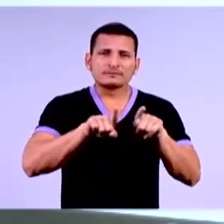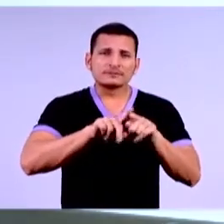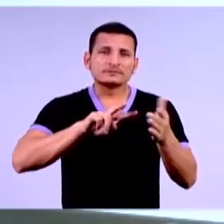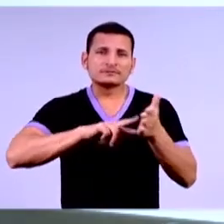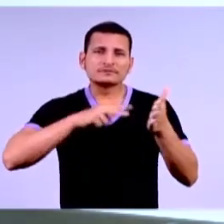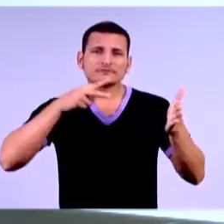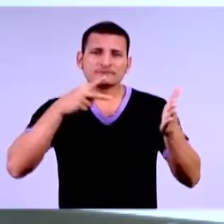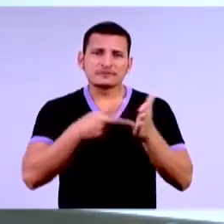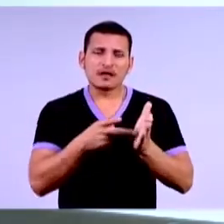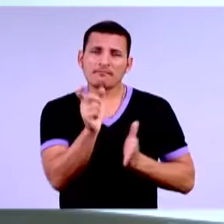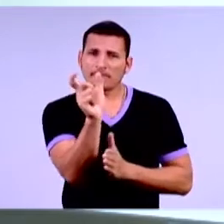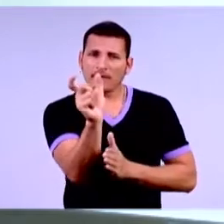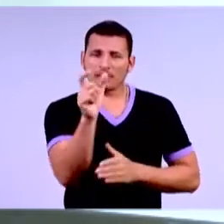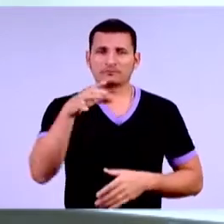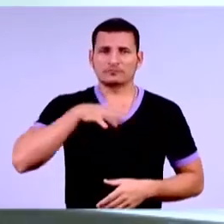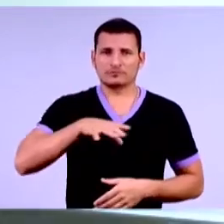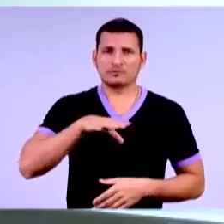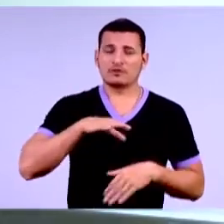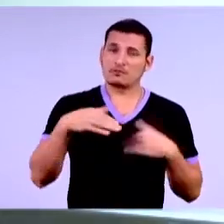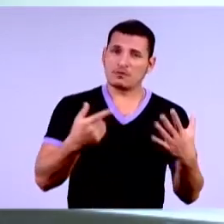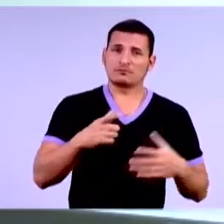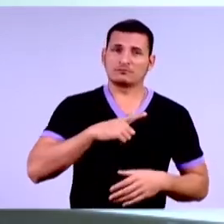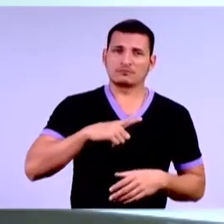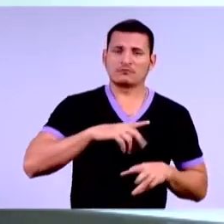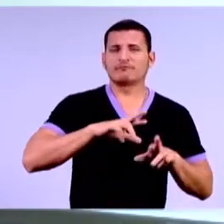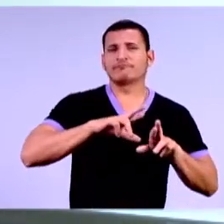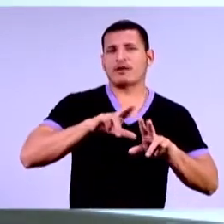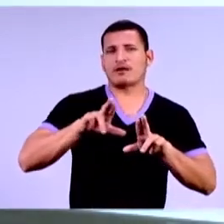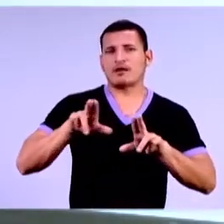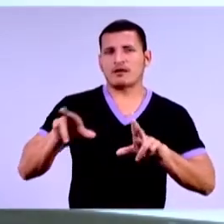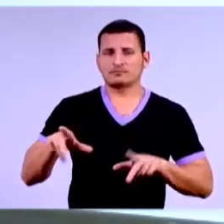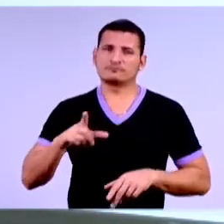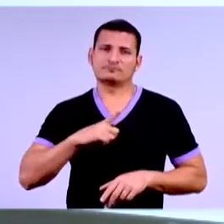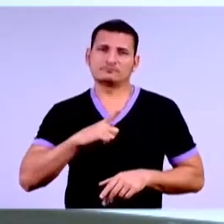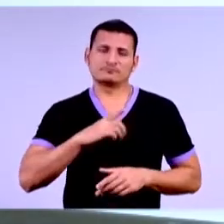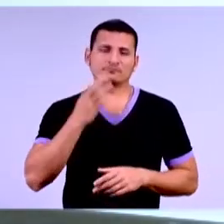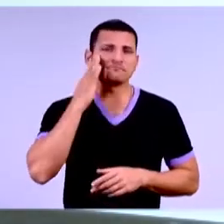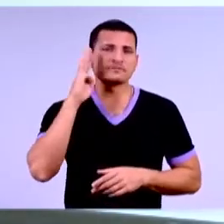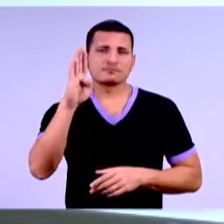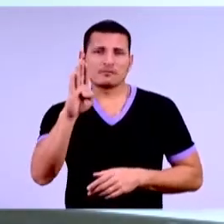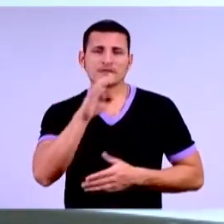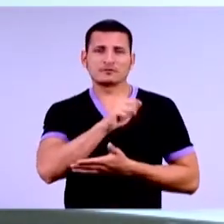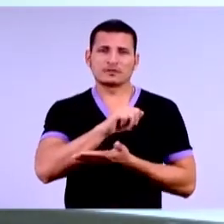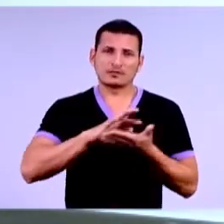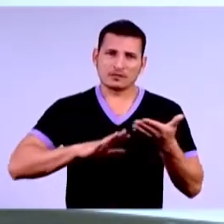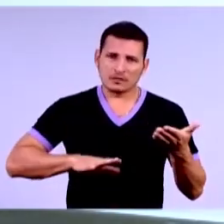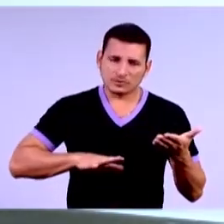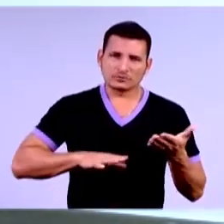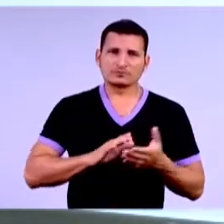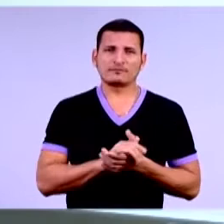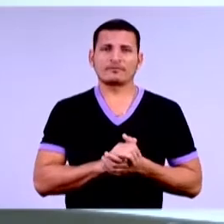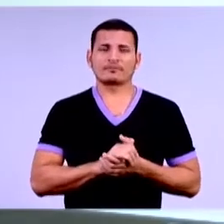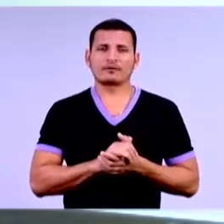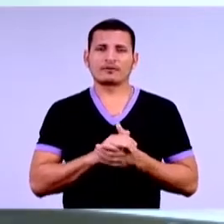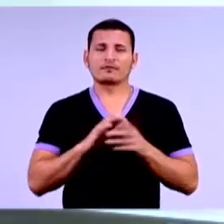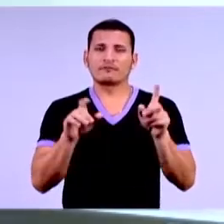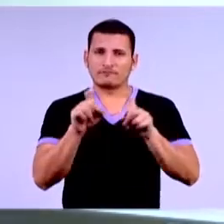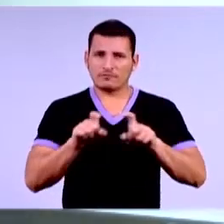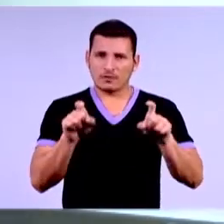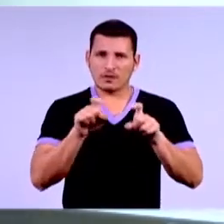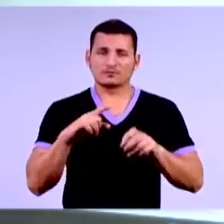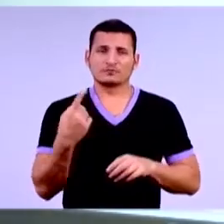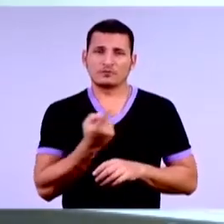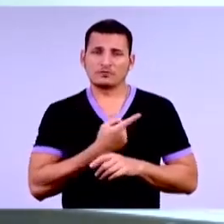em português então eu tenho várias né a gente pode ver principalmente nos textos técnicos de informática nós